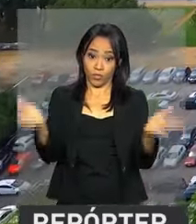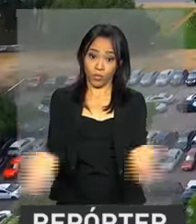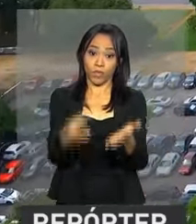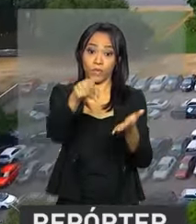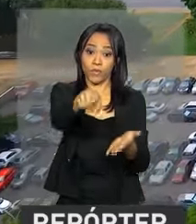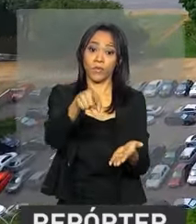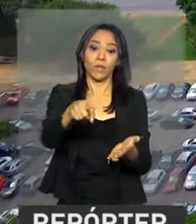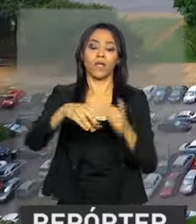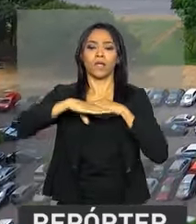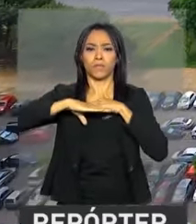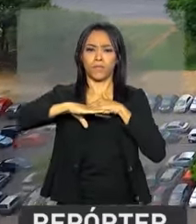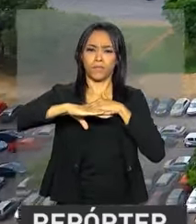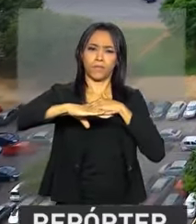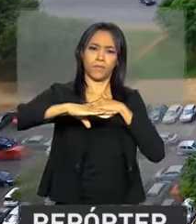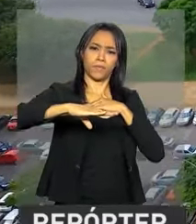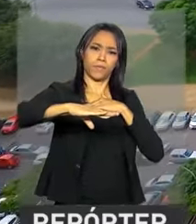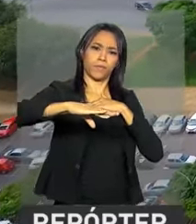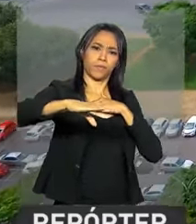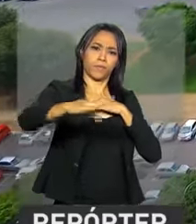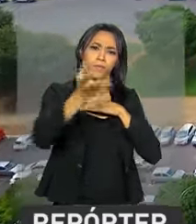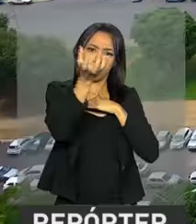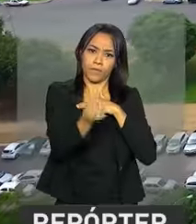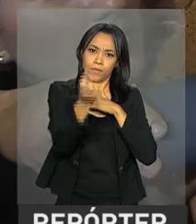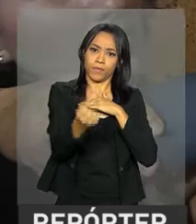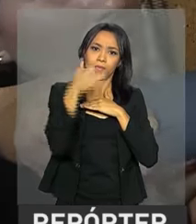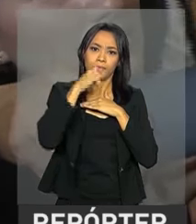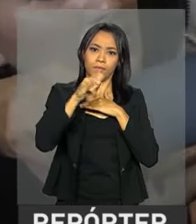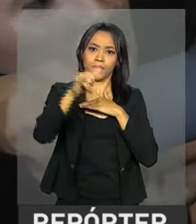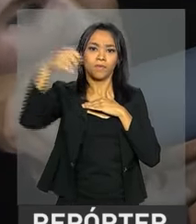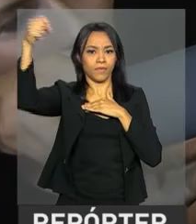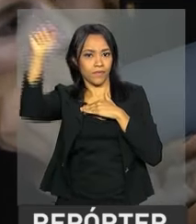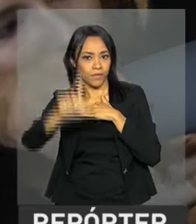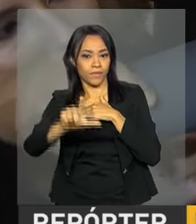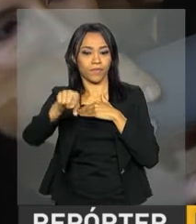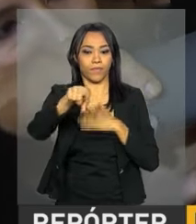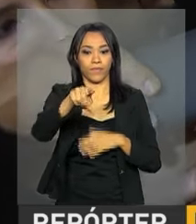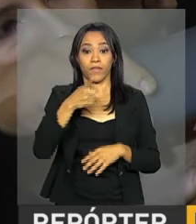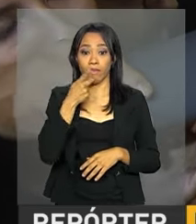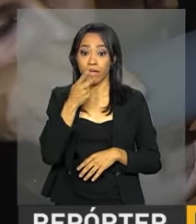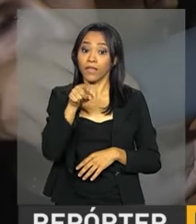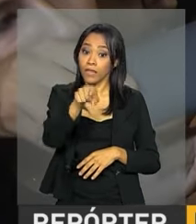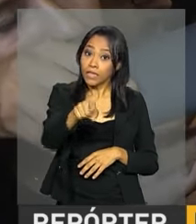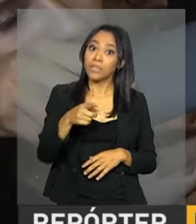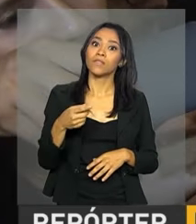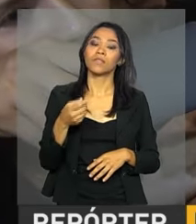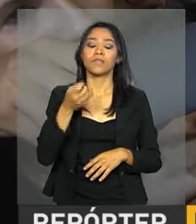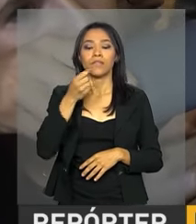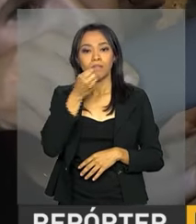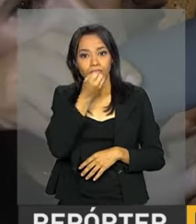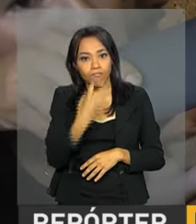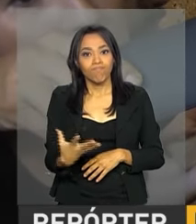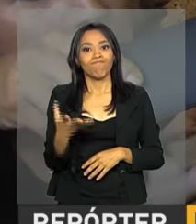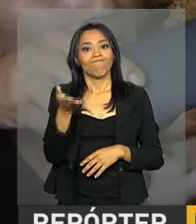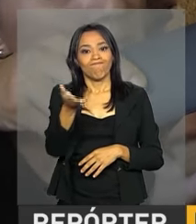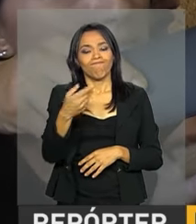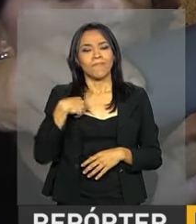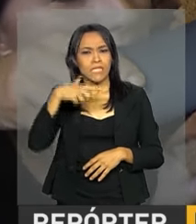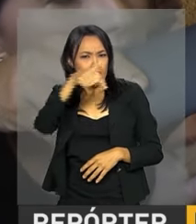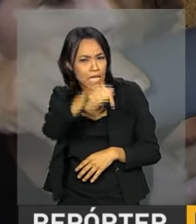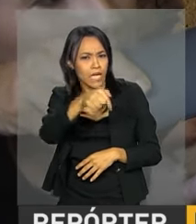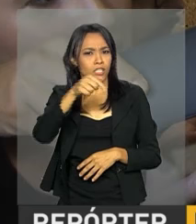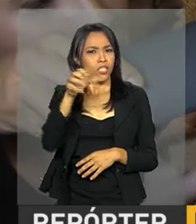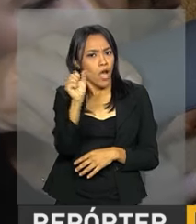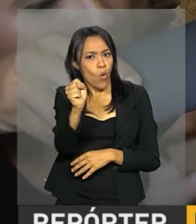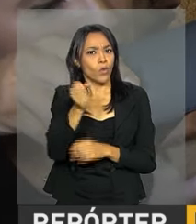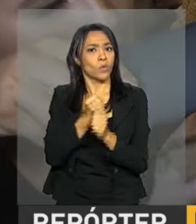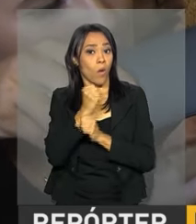energia elétrica pelos próprios consumidores isso tem um payback a depender do consumo em torno de 7 a 8